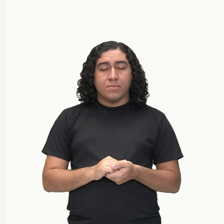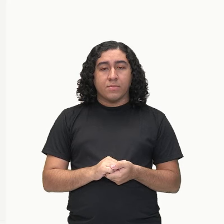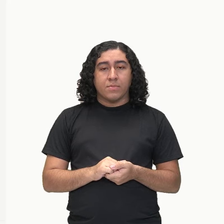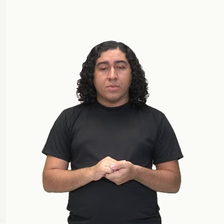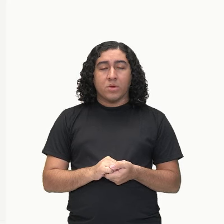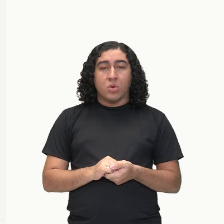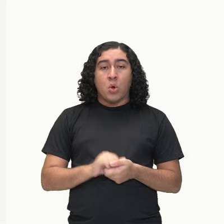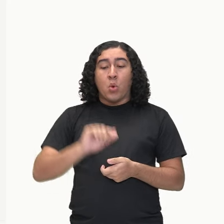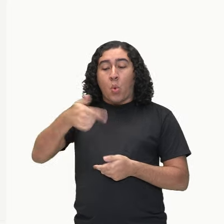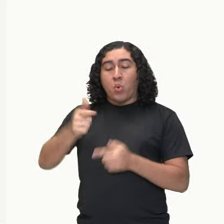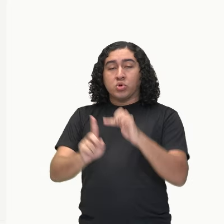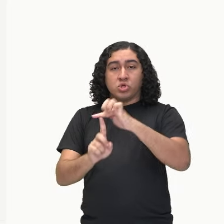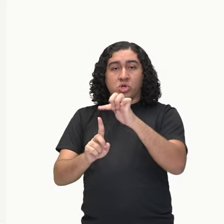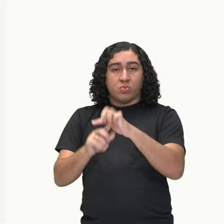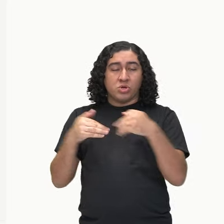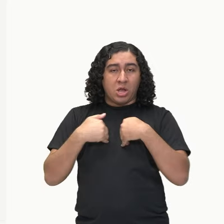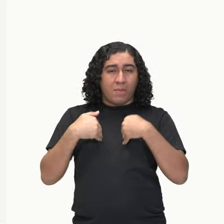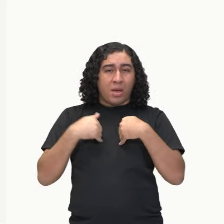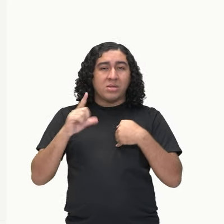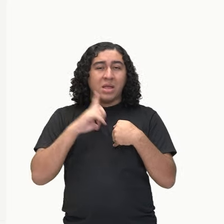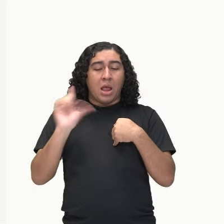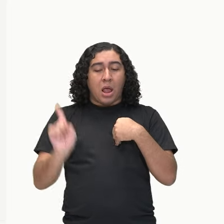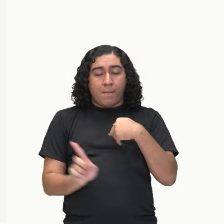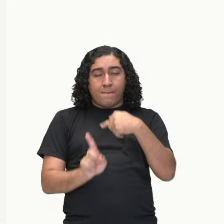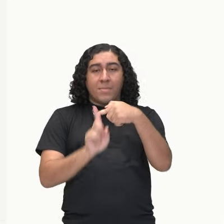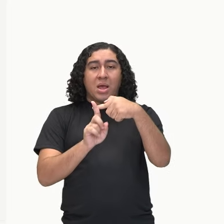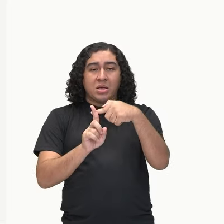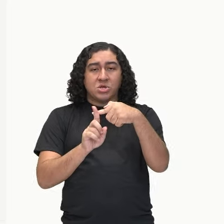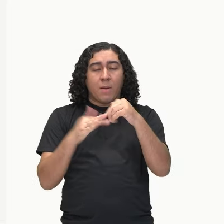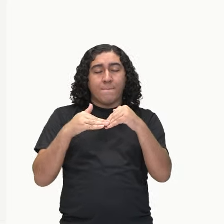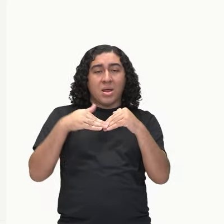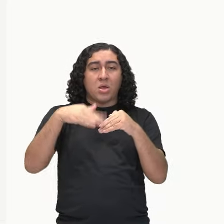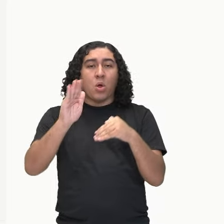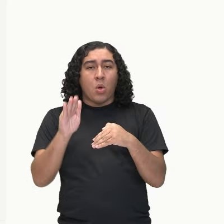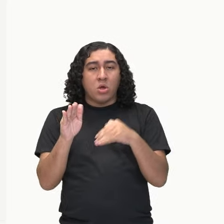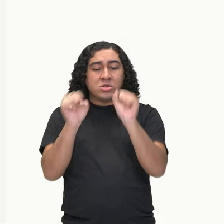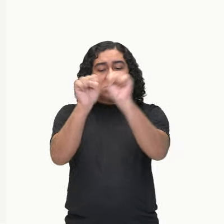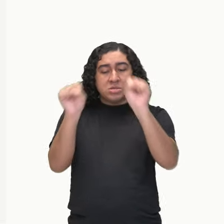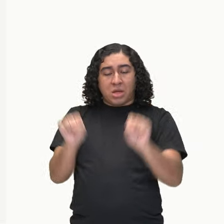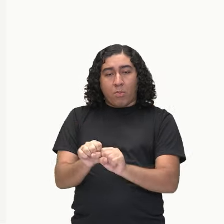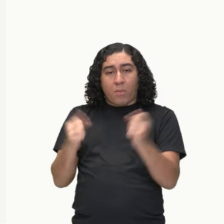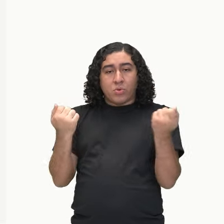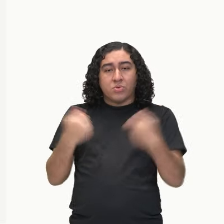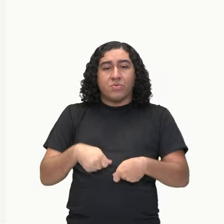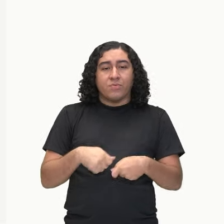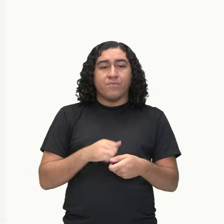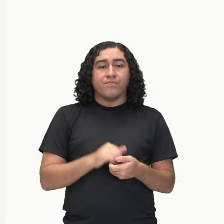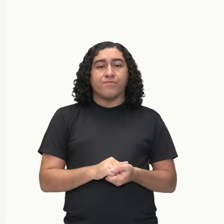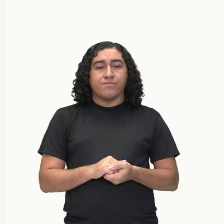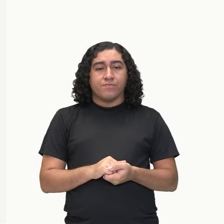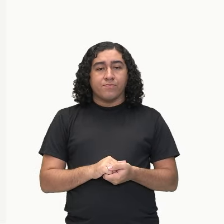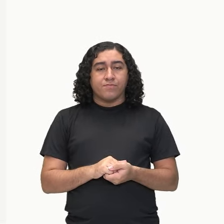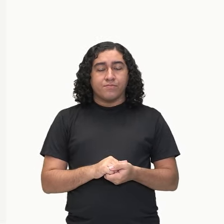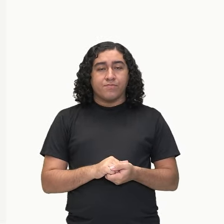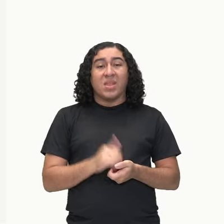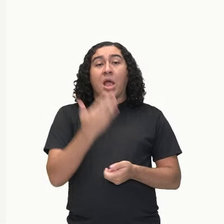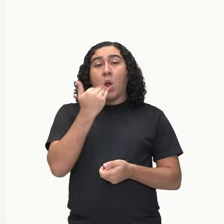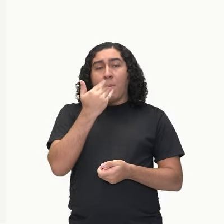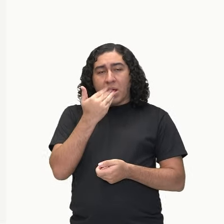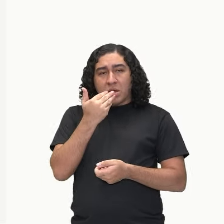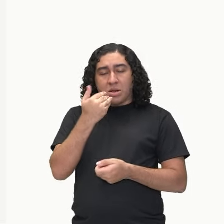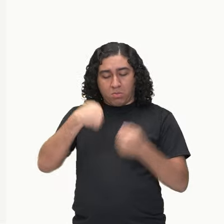possuir características a mais, né? Uma organização maior em forma de sistemas. Sendo que o sistema